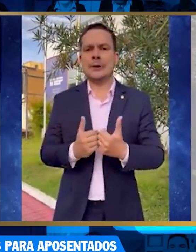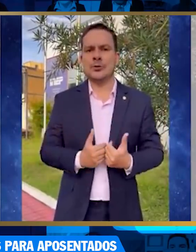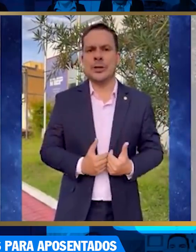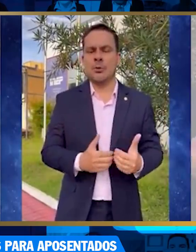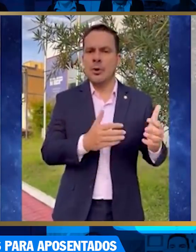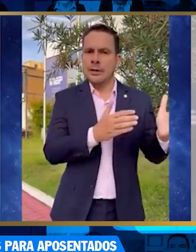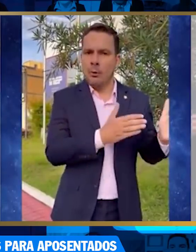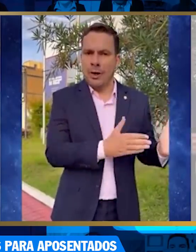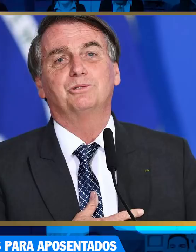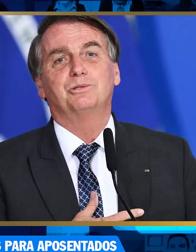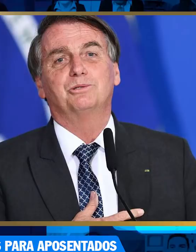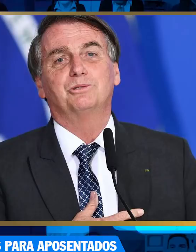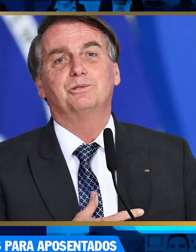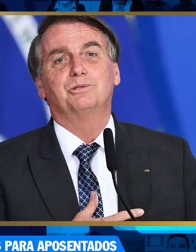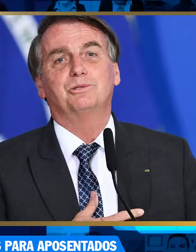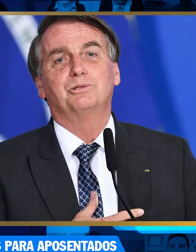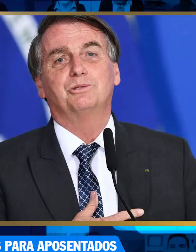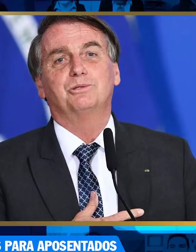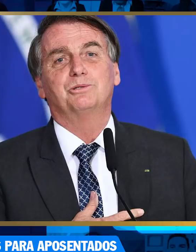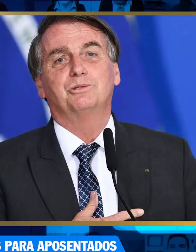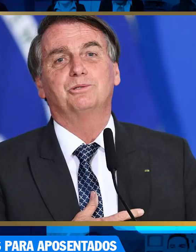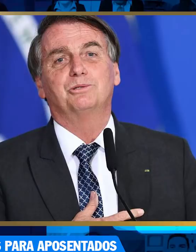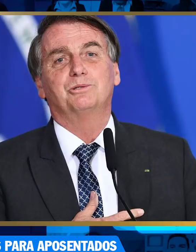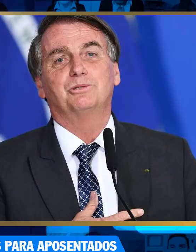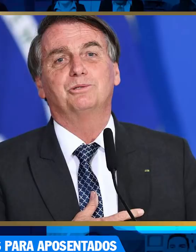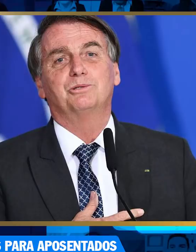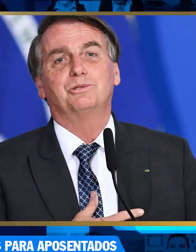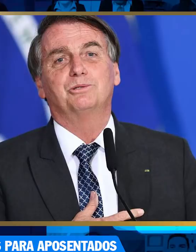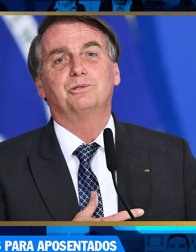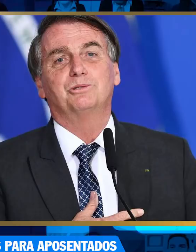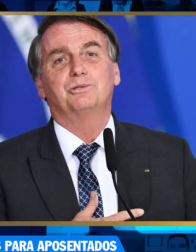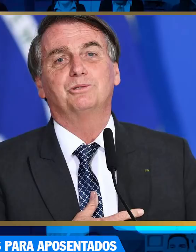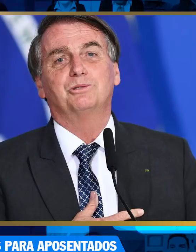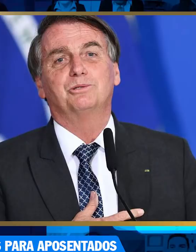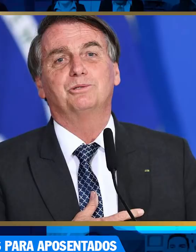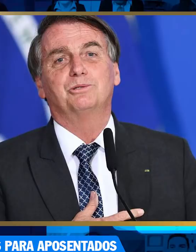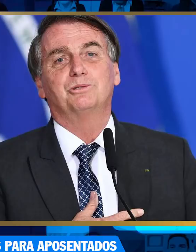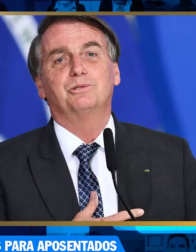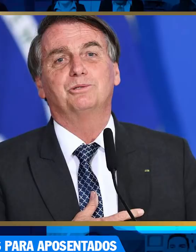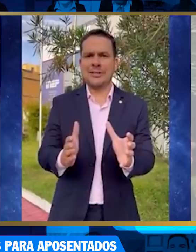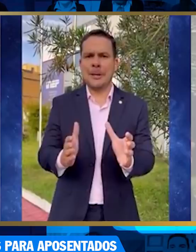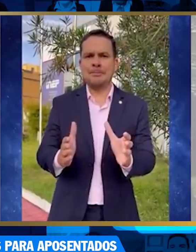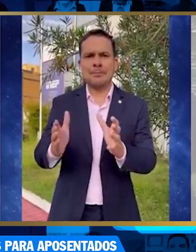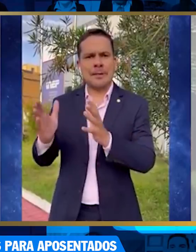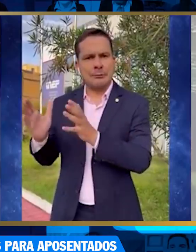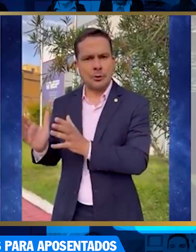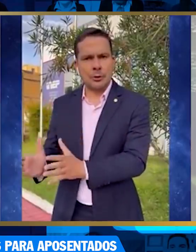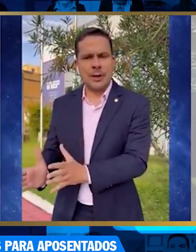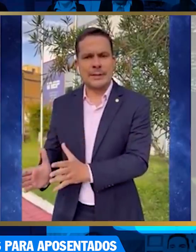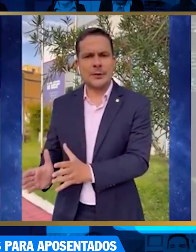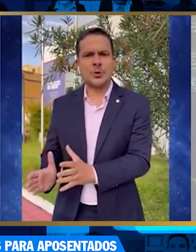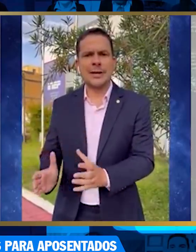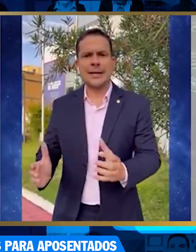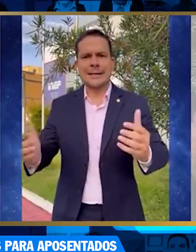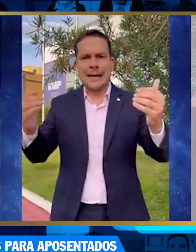dessa redução que ocasionou no nosso país, e principalmente nesse momento de pandemia. Então eu quero que você, na volta